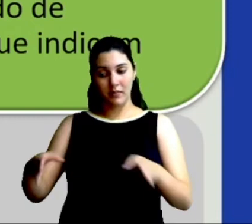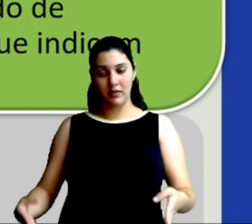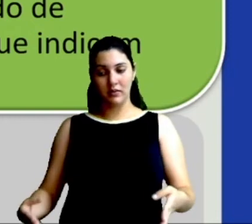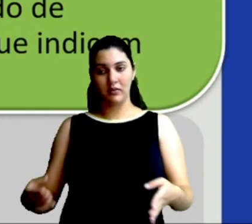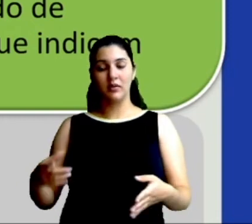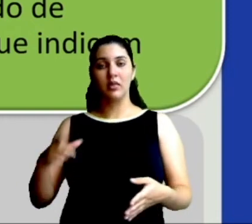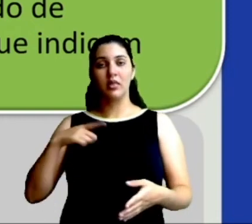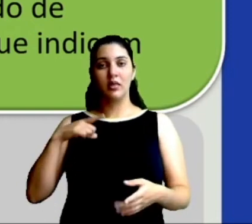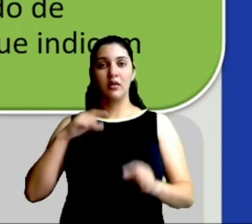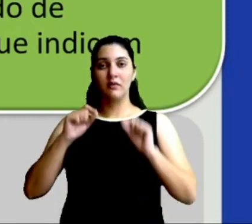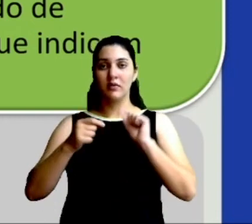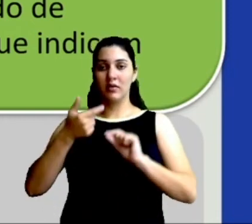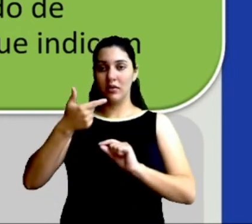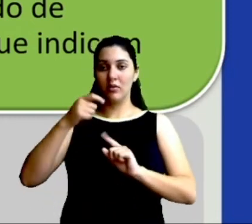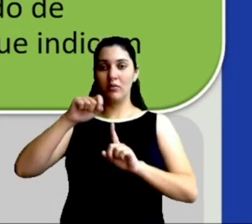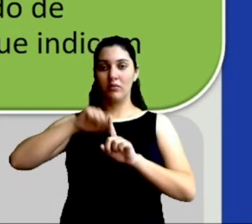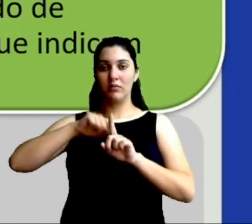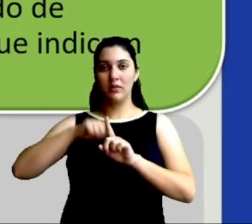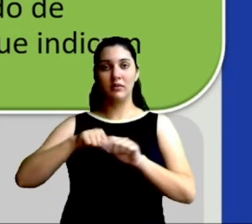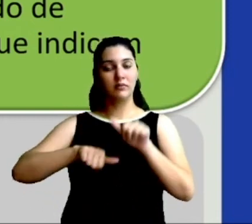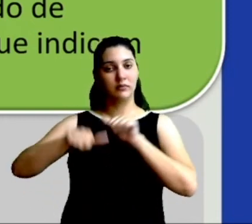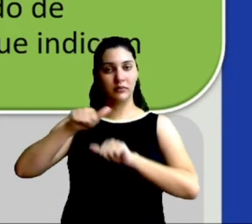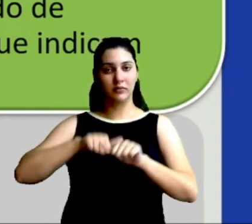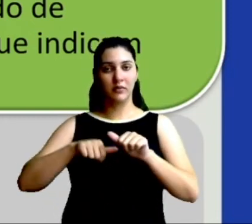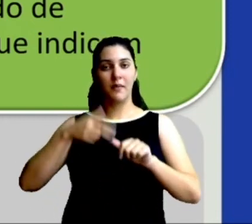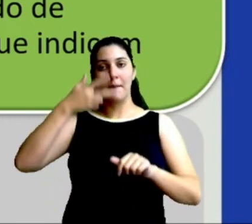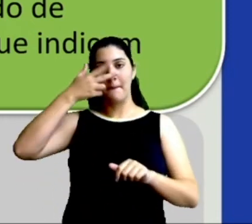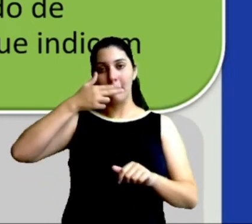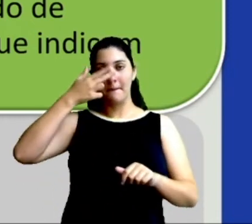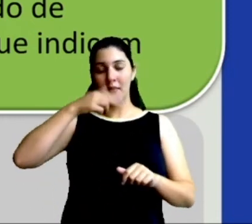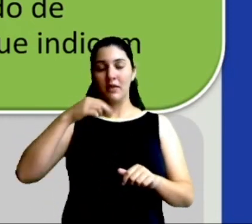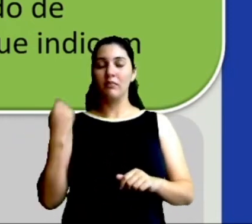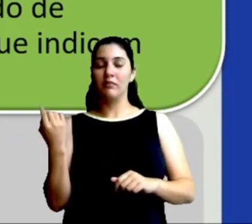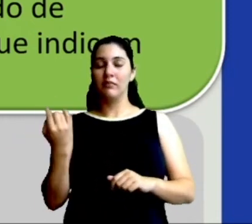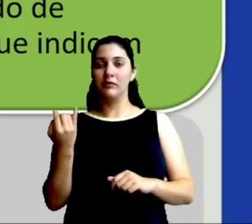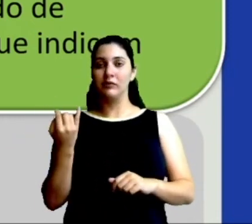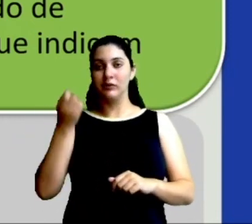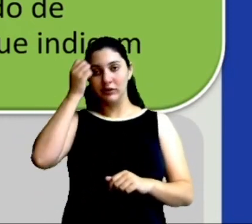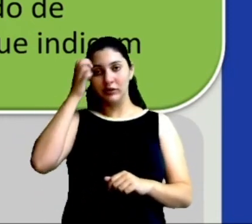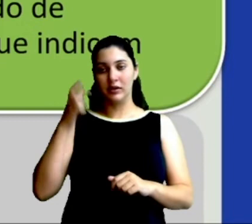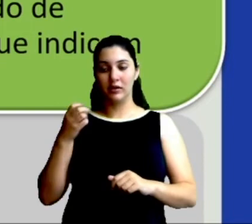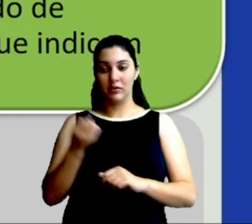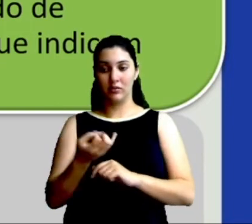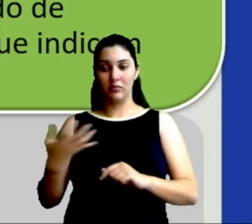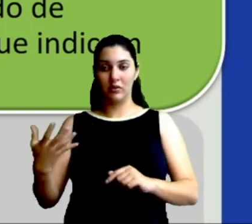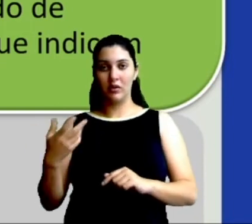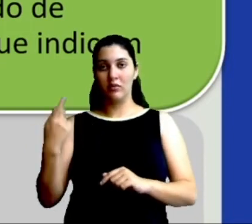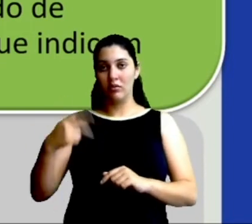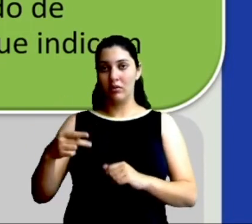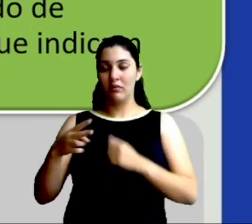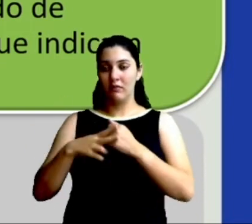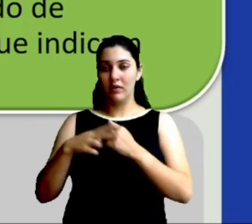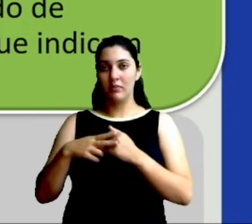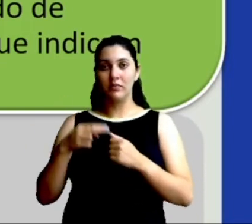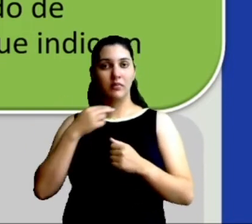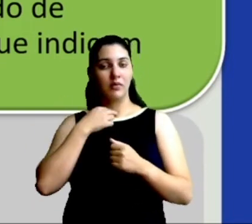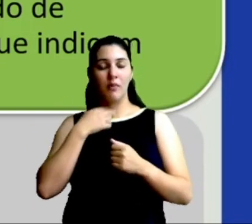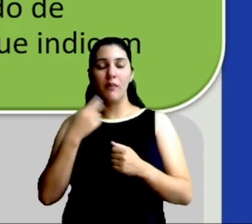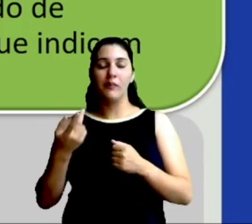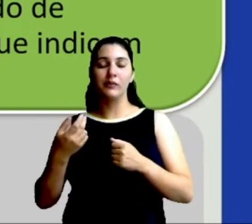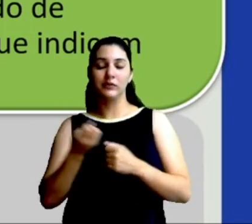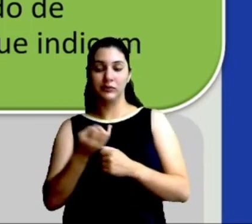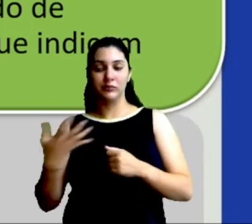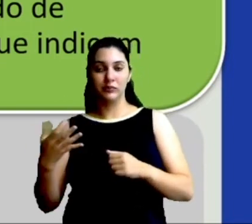ó, 2 meses sem mudança. Então, mesmo a gente dando uma ideia aí de plural, o teu verbo ele não pode ser colocado no